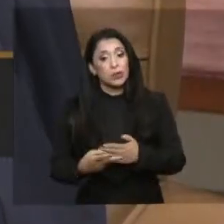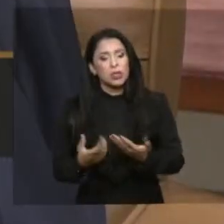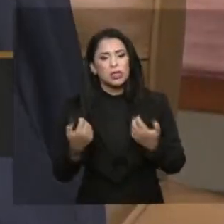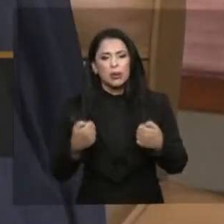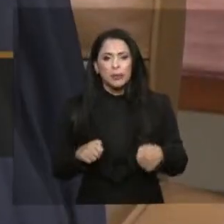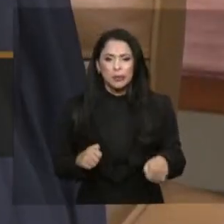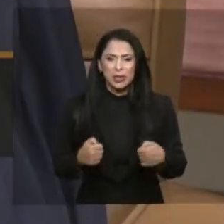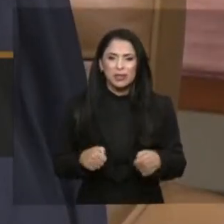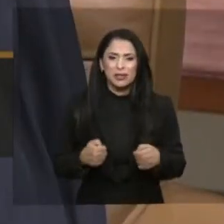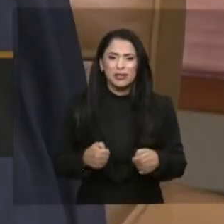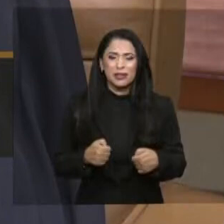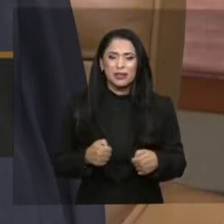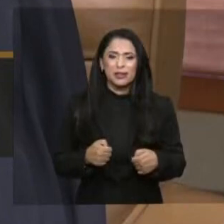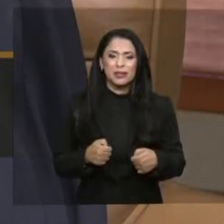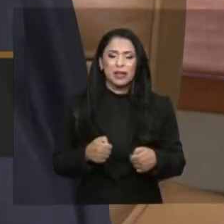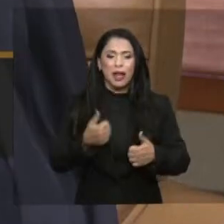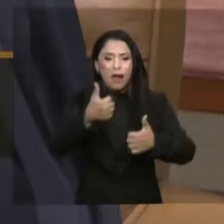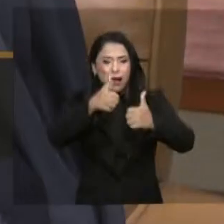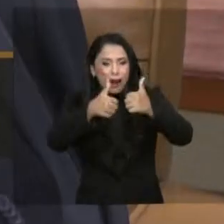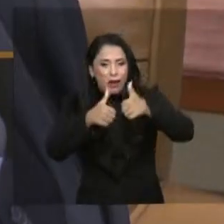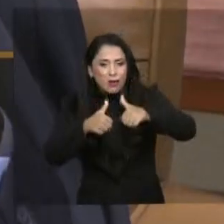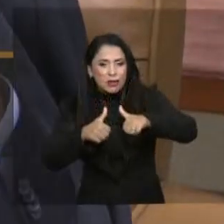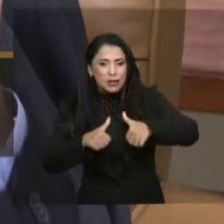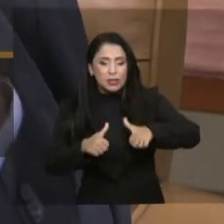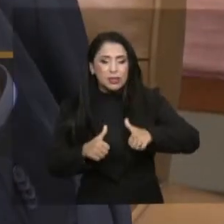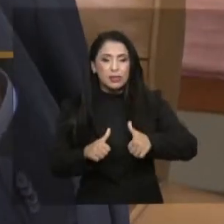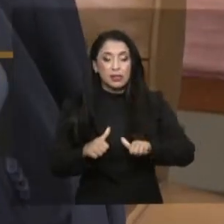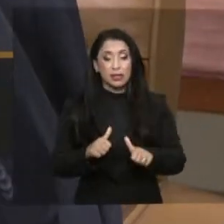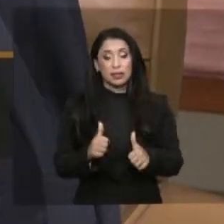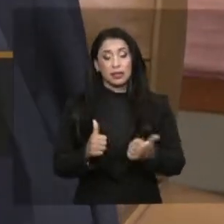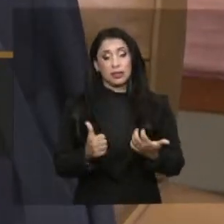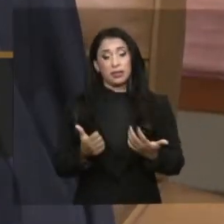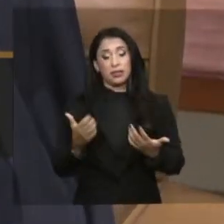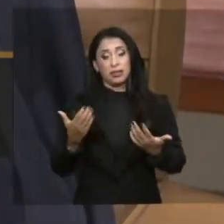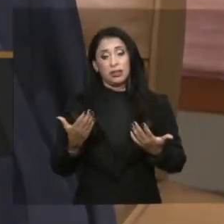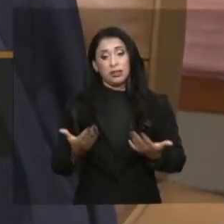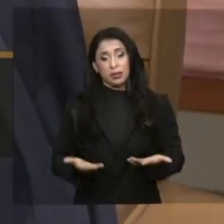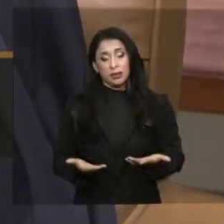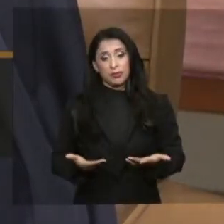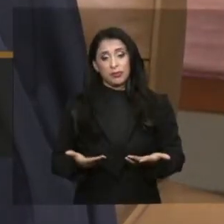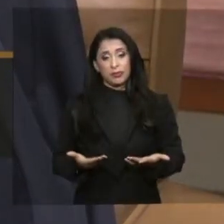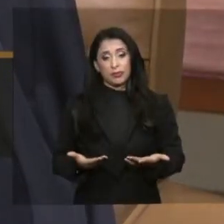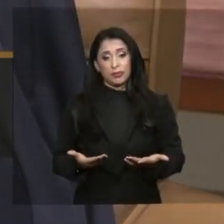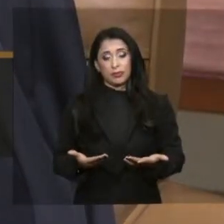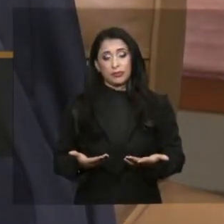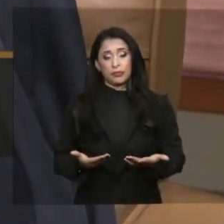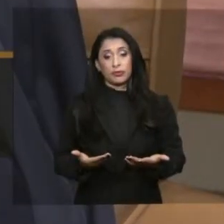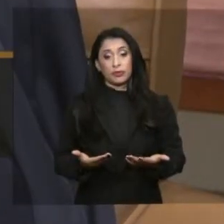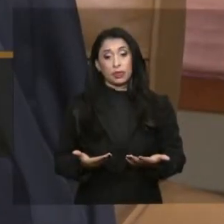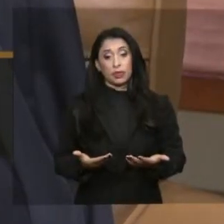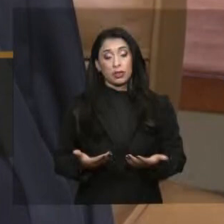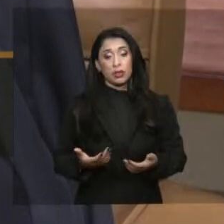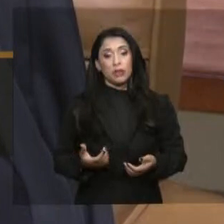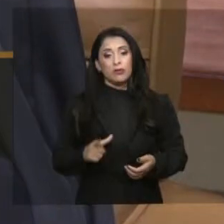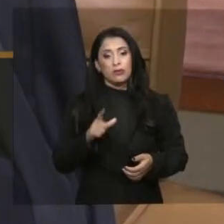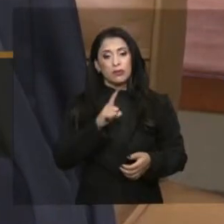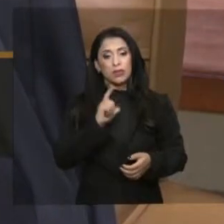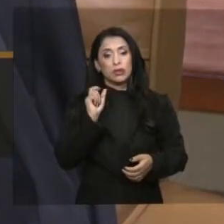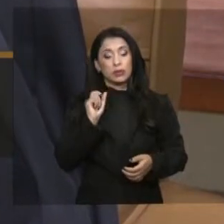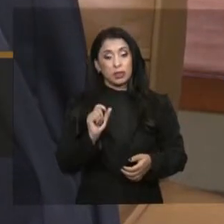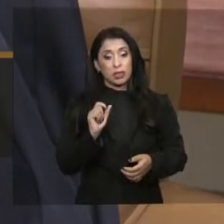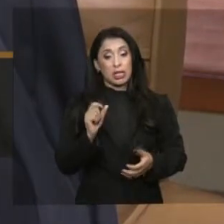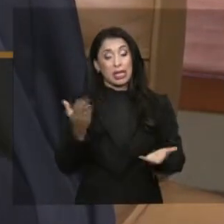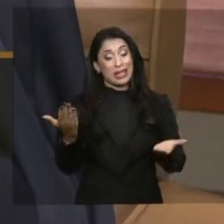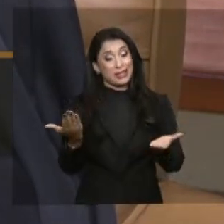ser olhado a despeito, presidente, de considerar que este caso